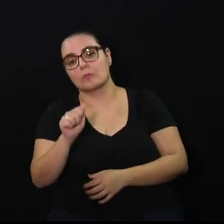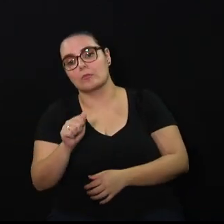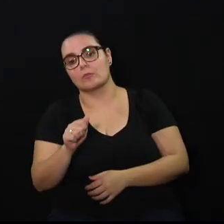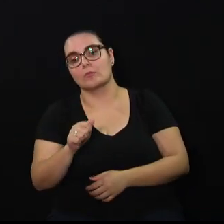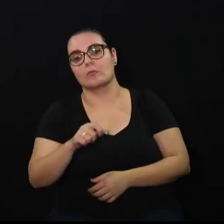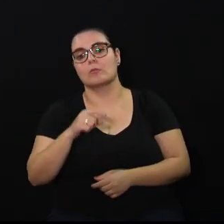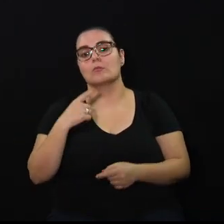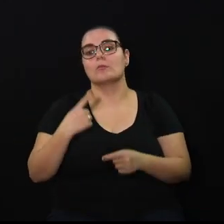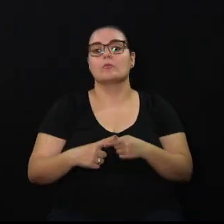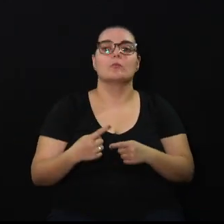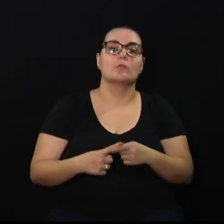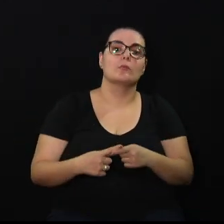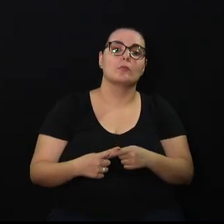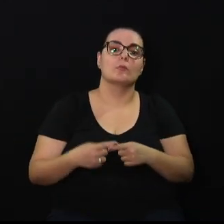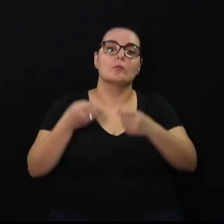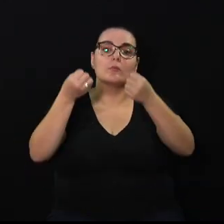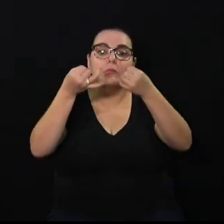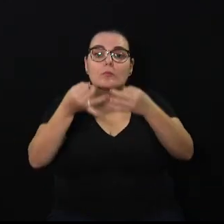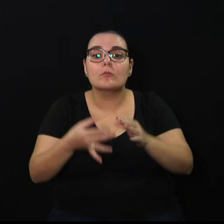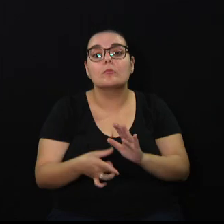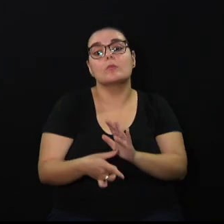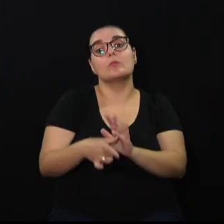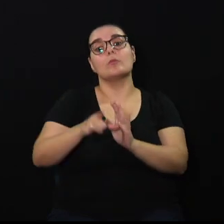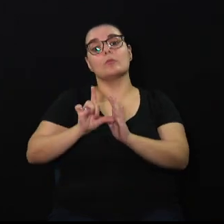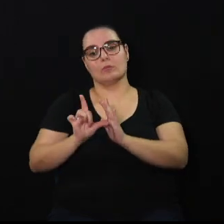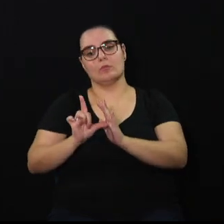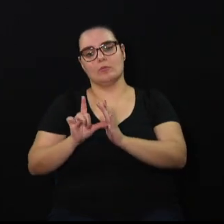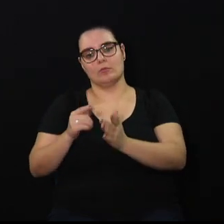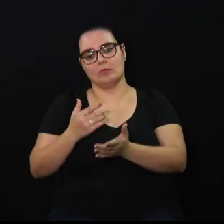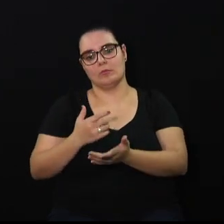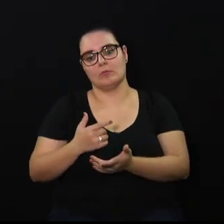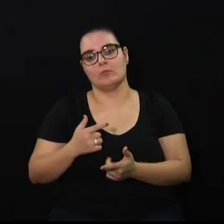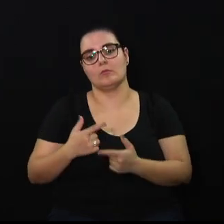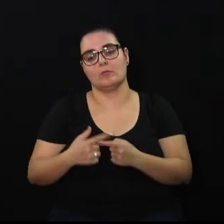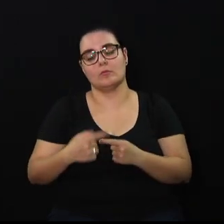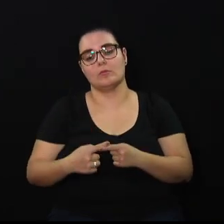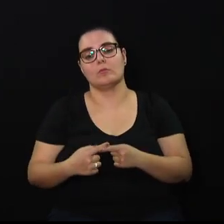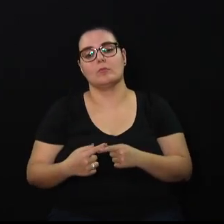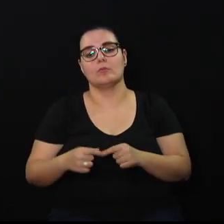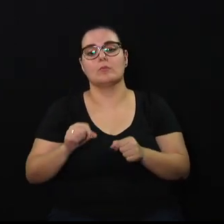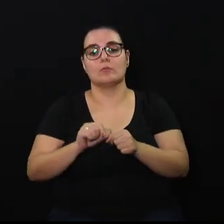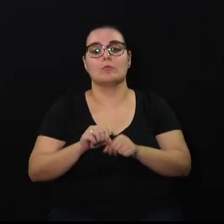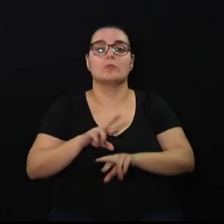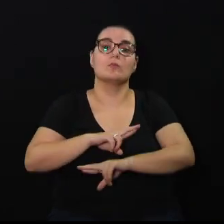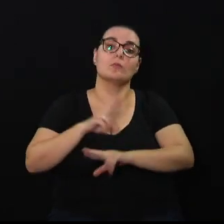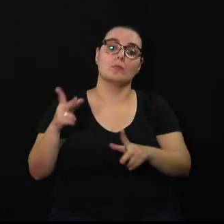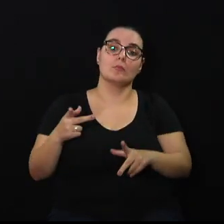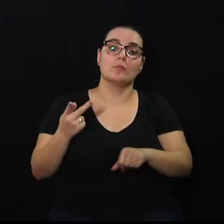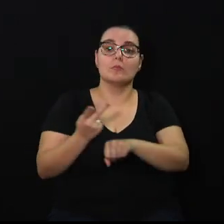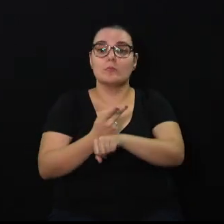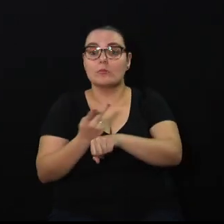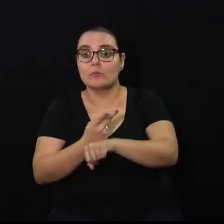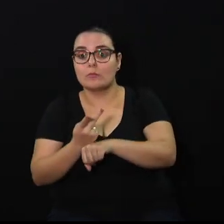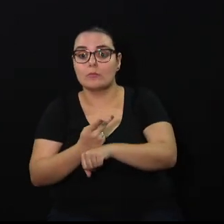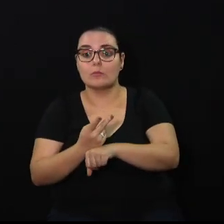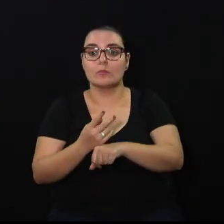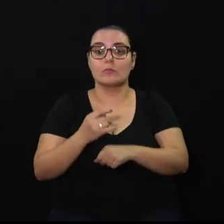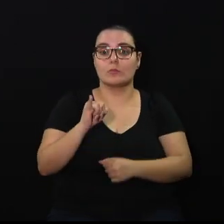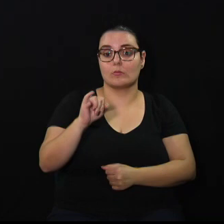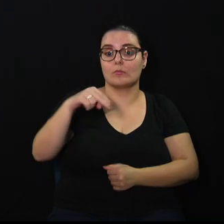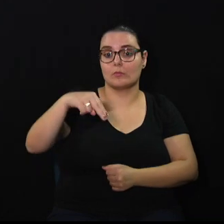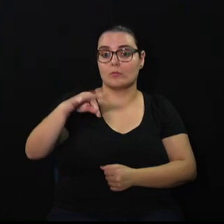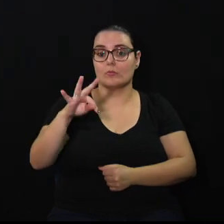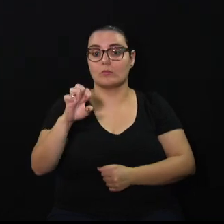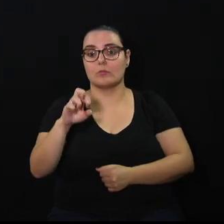dar um diagnóstico precoce porque esse diagnóstico precoce vai fazer a diferença para que a gente busque o quanto antes as intervenções que as crianças